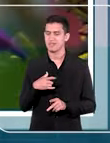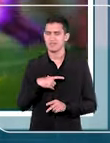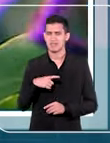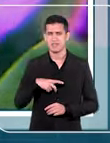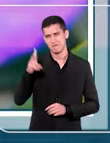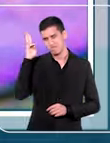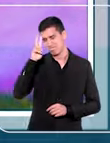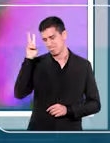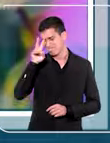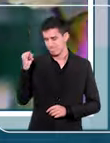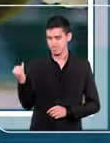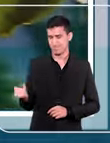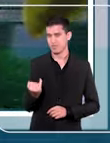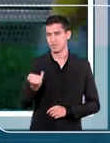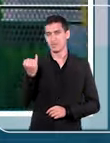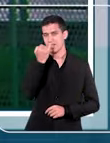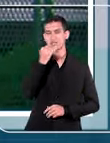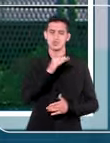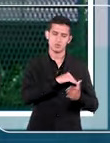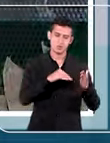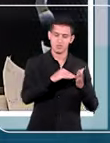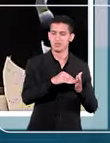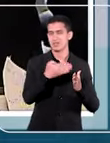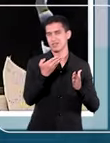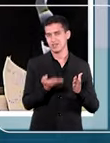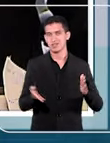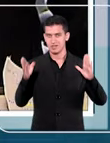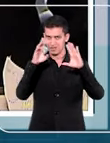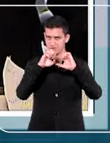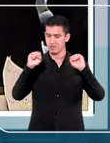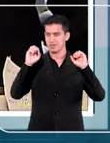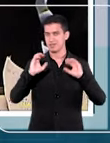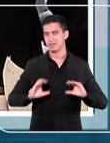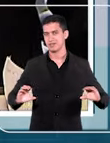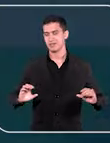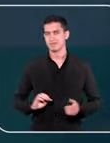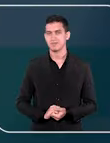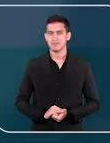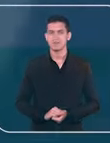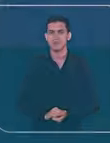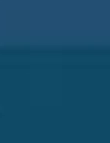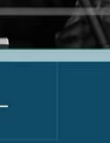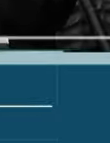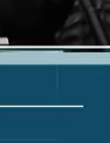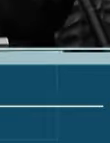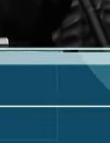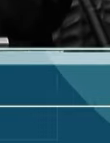deixando um inestimável legado ao Tribunal da Cidadania.